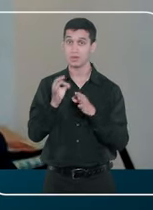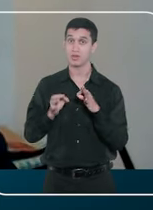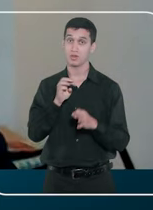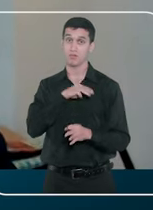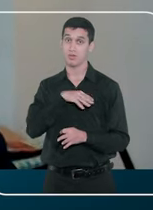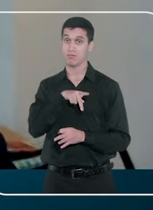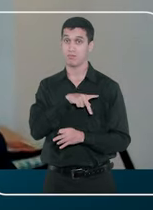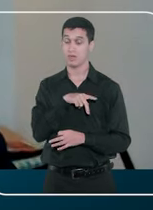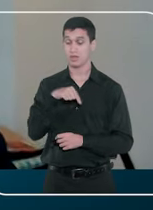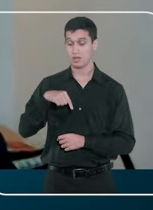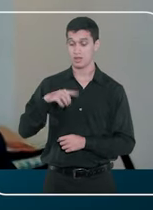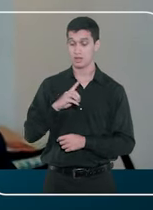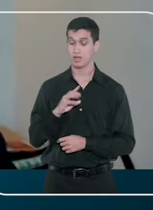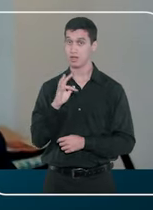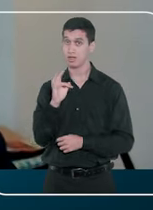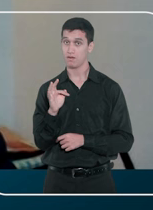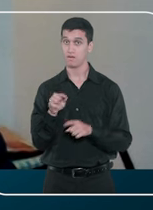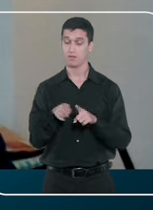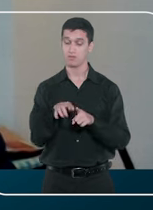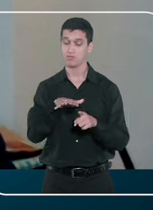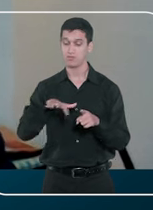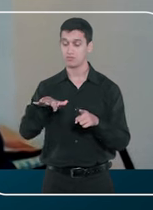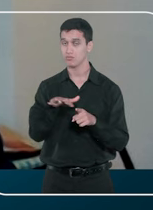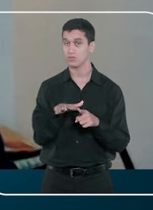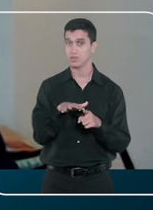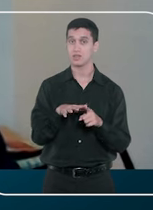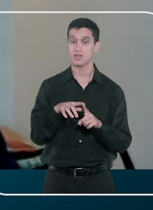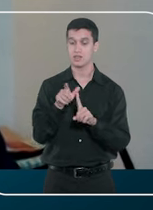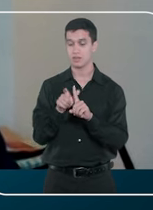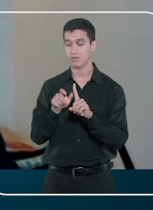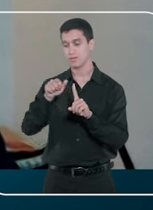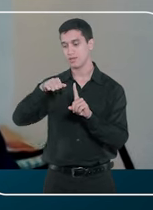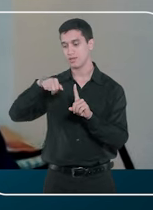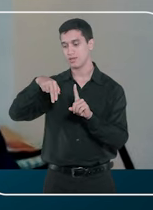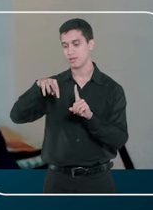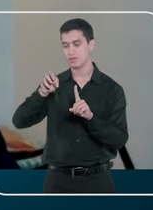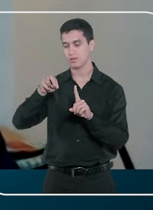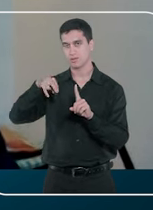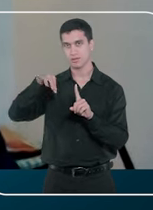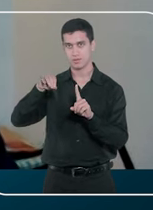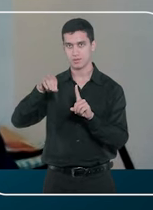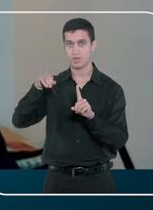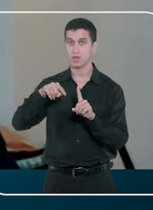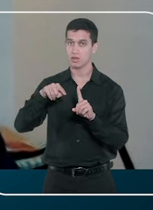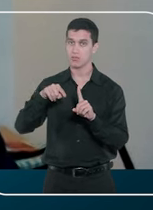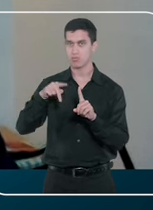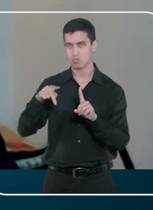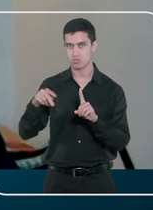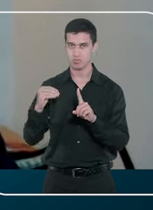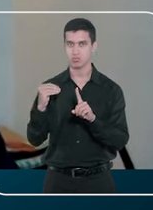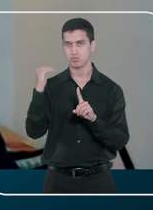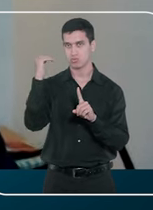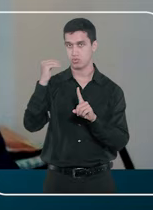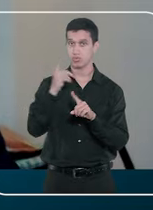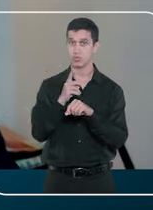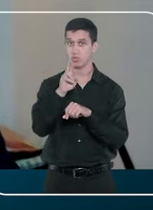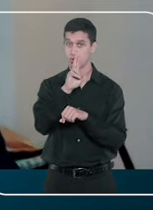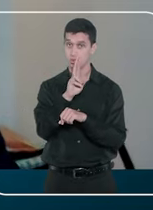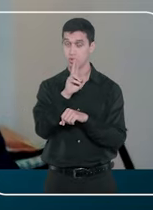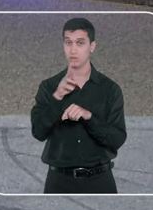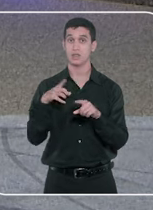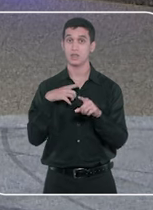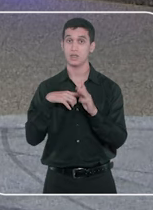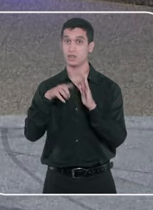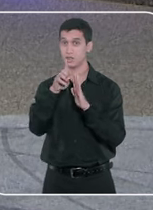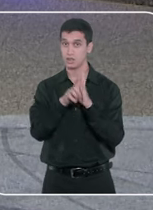do Distrito Federal e Territórios, Antônio Sutzberger. Ele é pós-doutor em Direito, professor titular de Programa